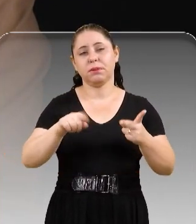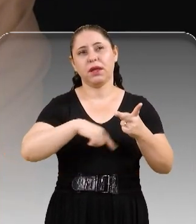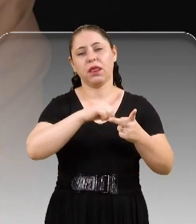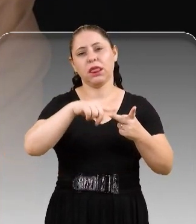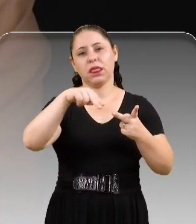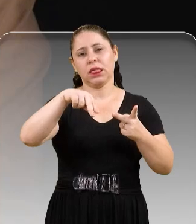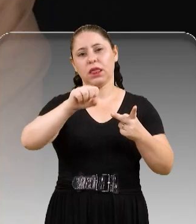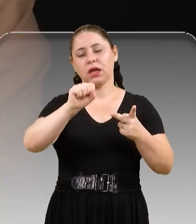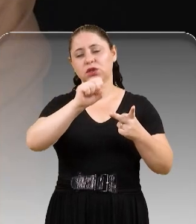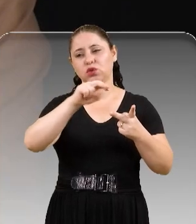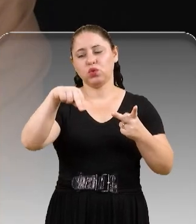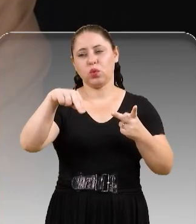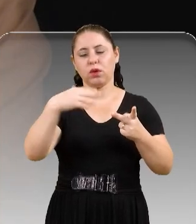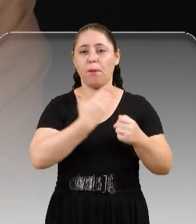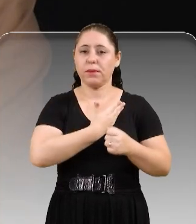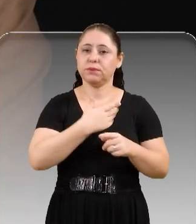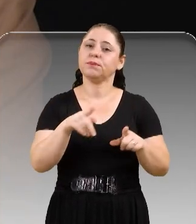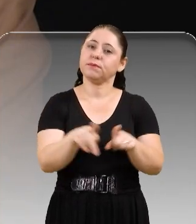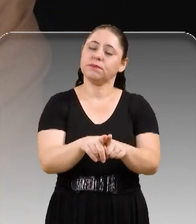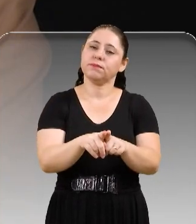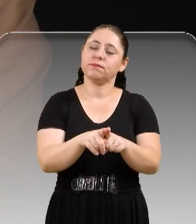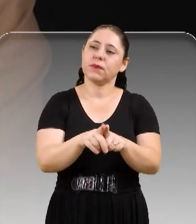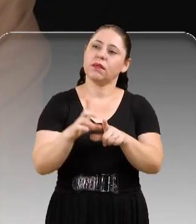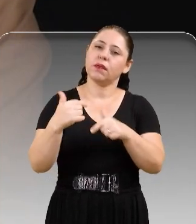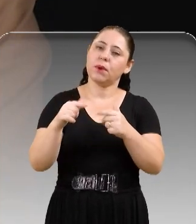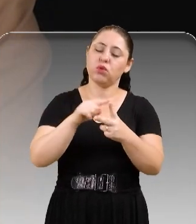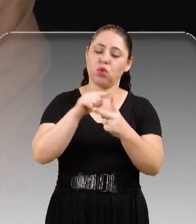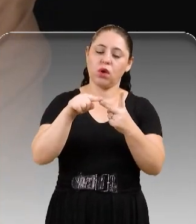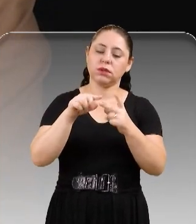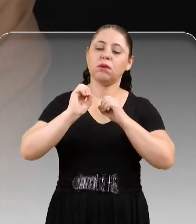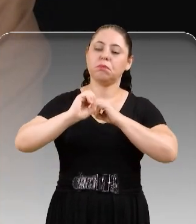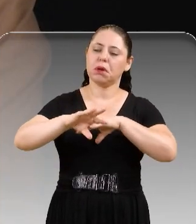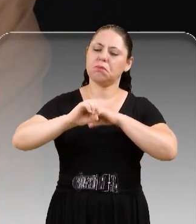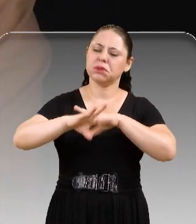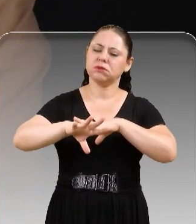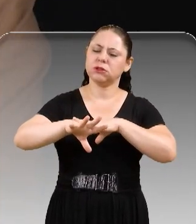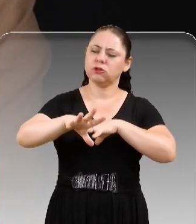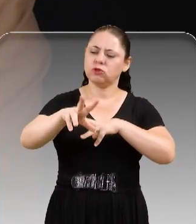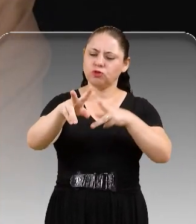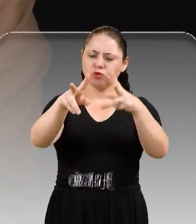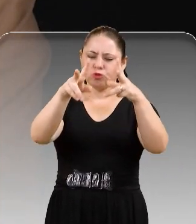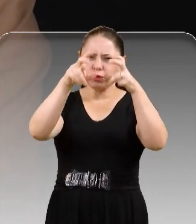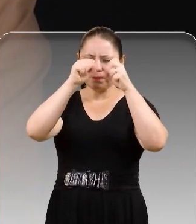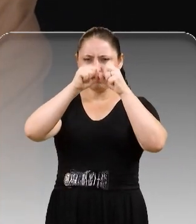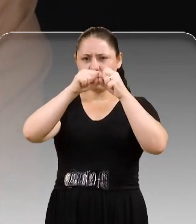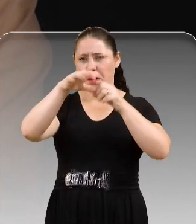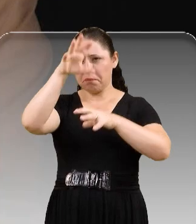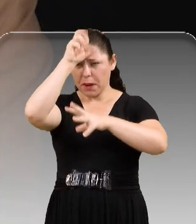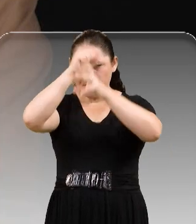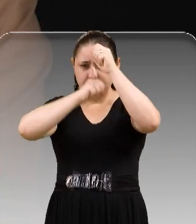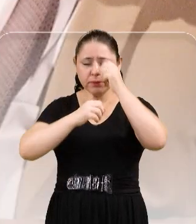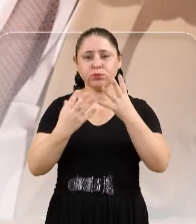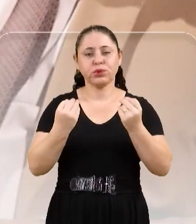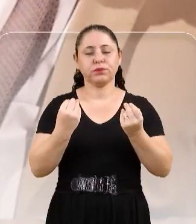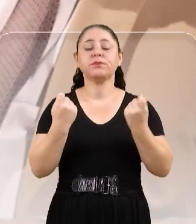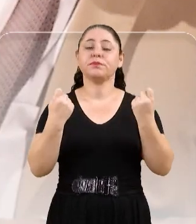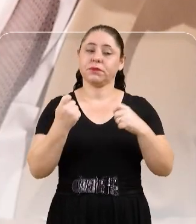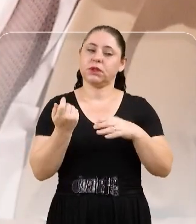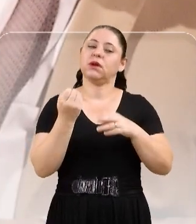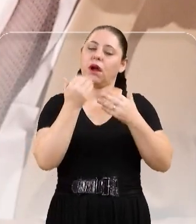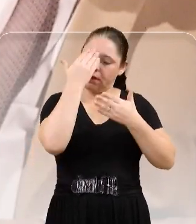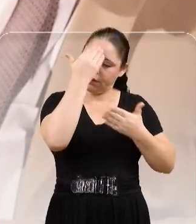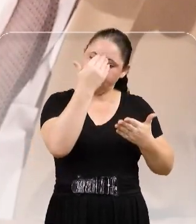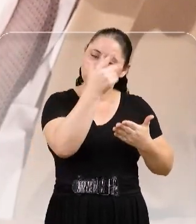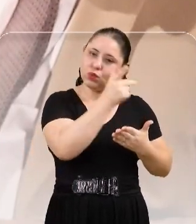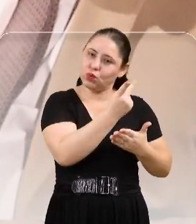grande amigo, né? E os dois me ensinaram muito, muito. Eu devo muito a eles. E nós